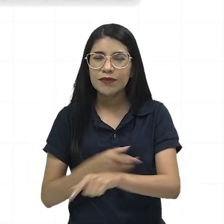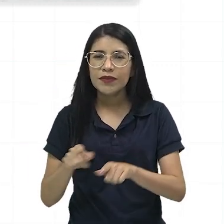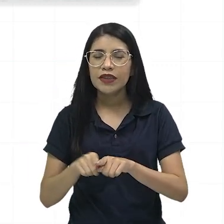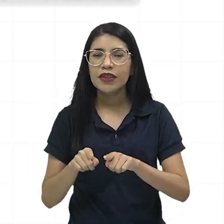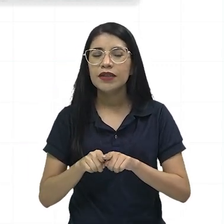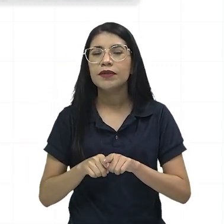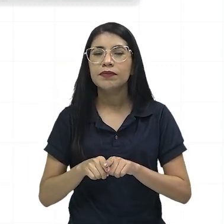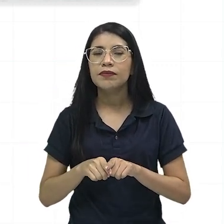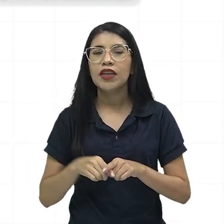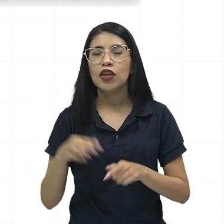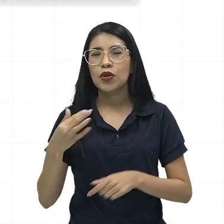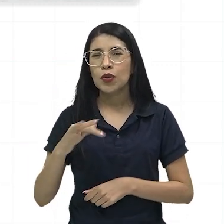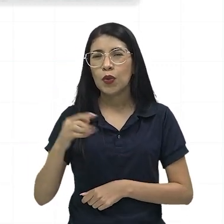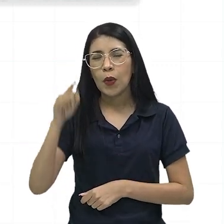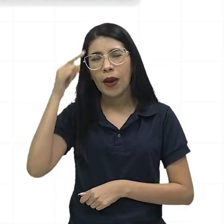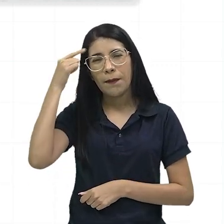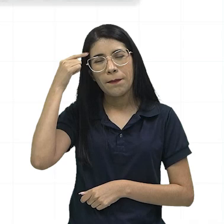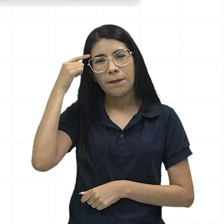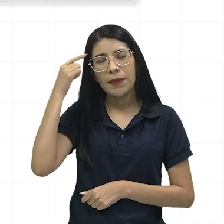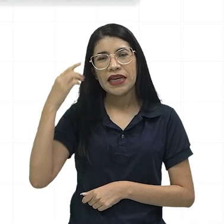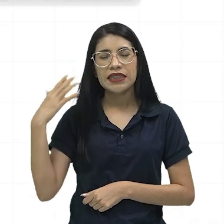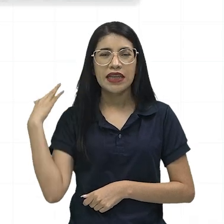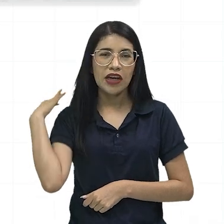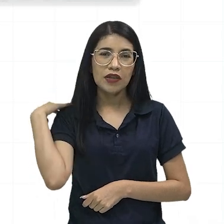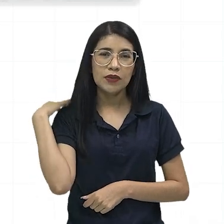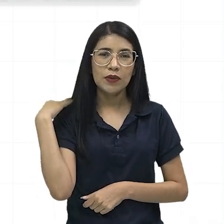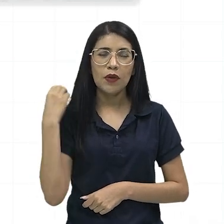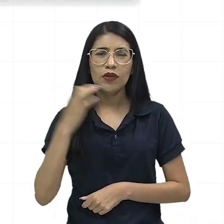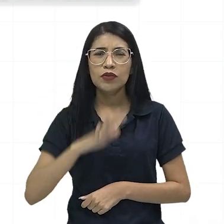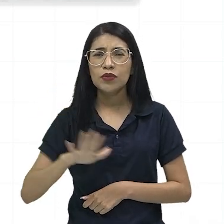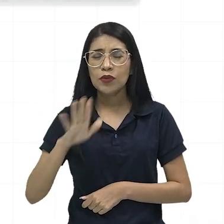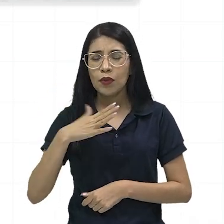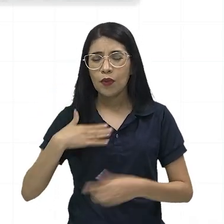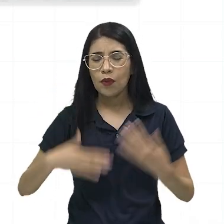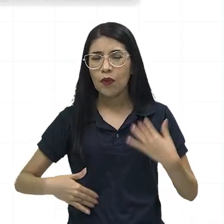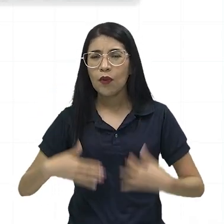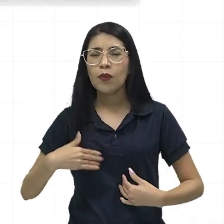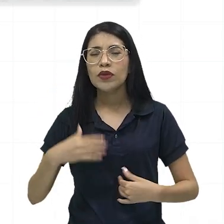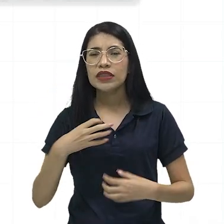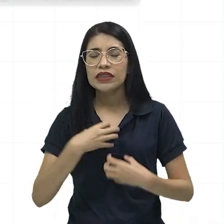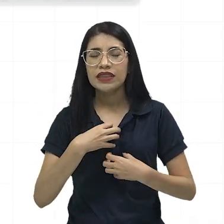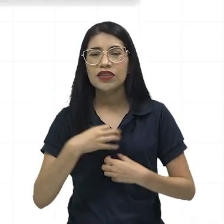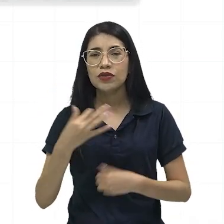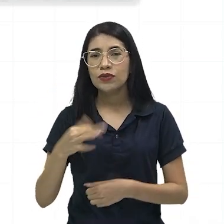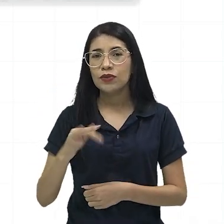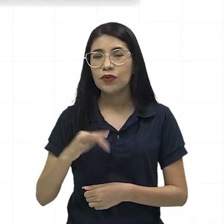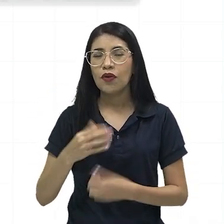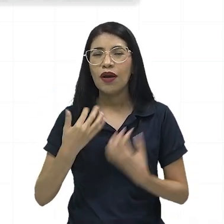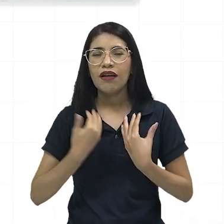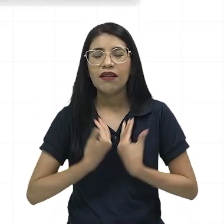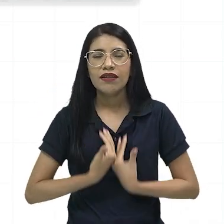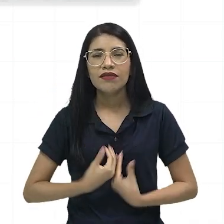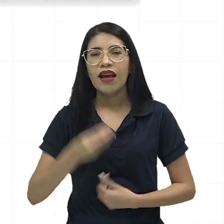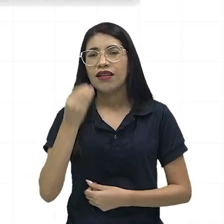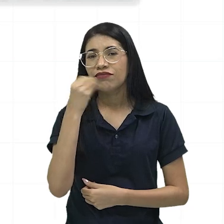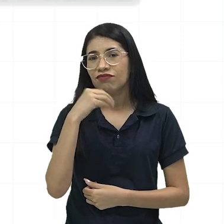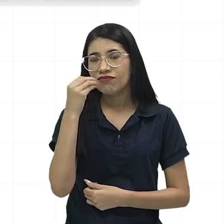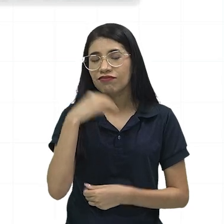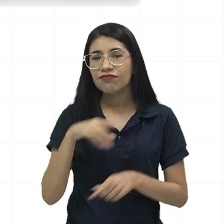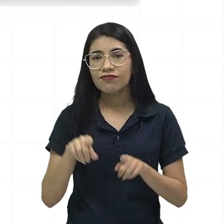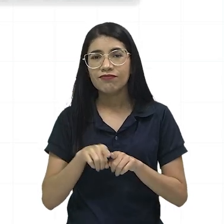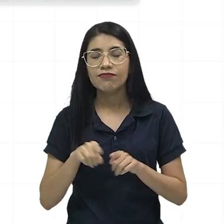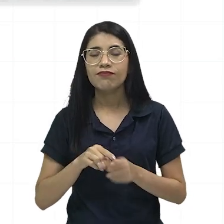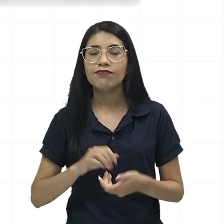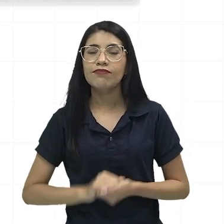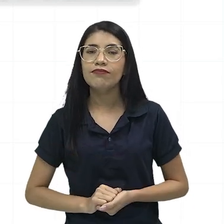intensa, dores nas costas, dores no corpo em geral, náuseas e vômitos, fadiga e fraqueza. E a